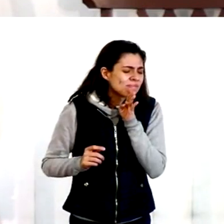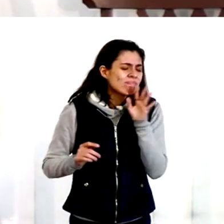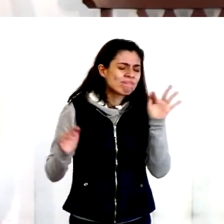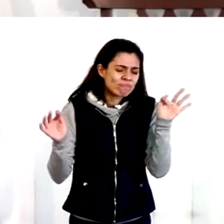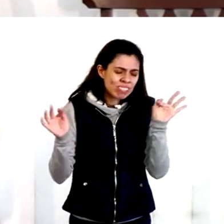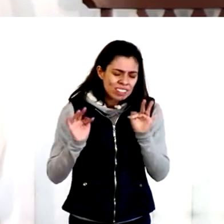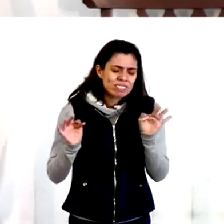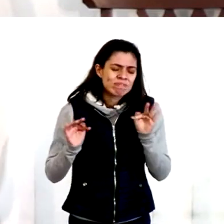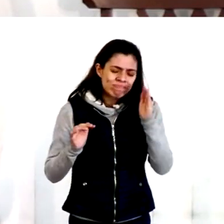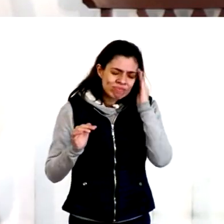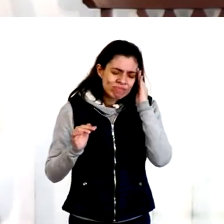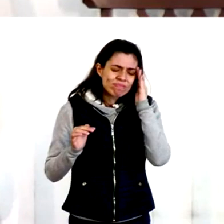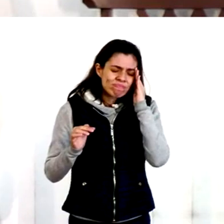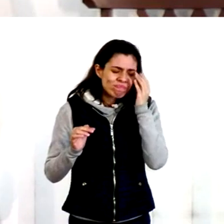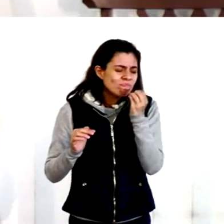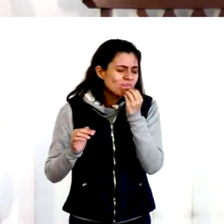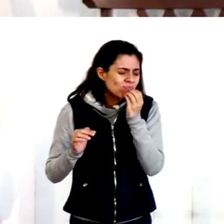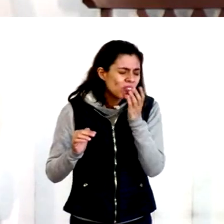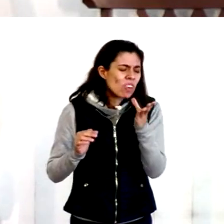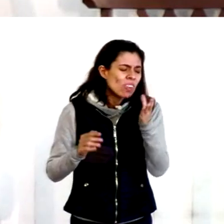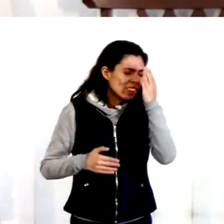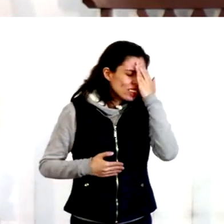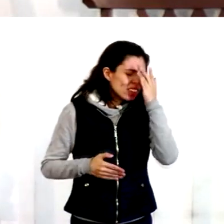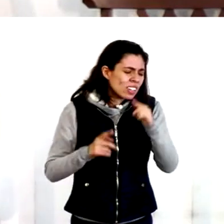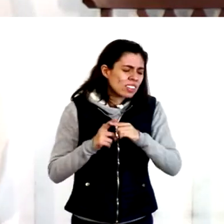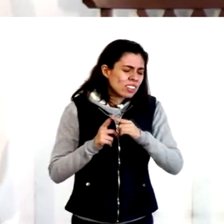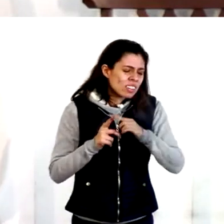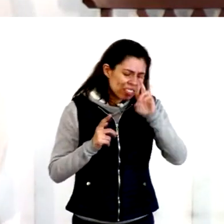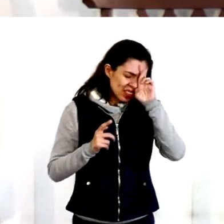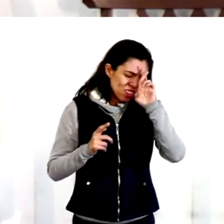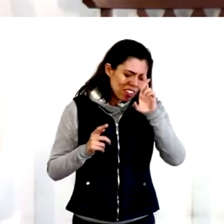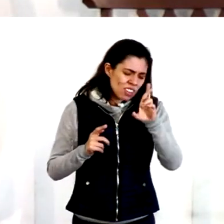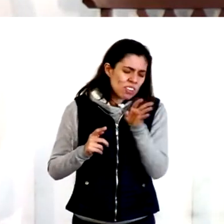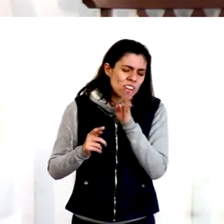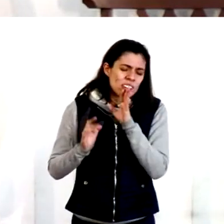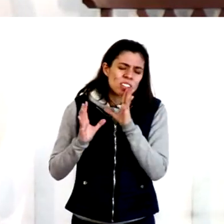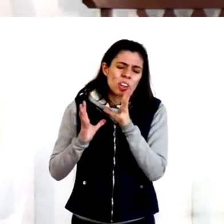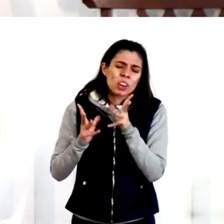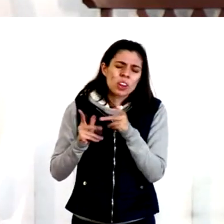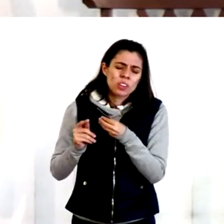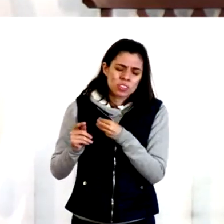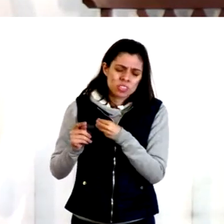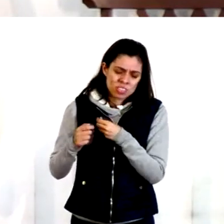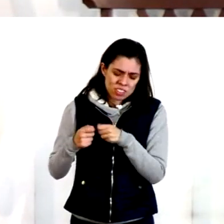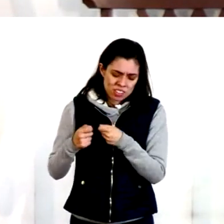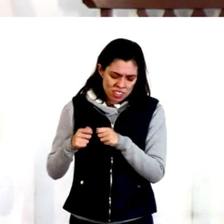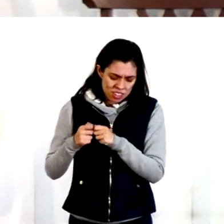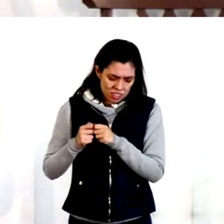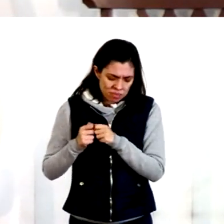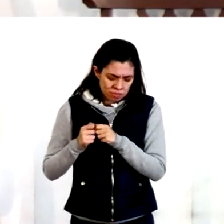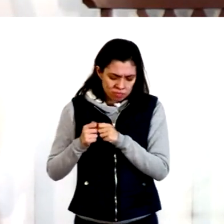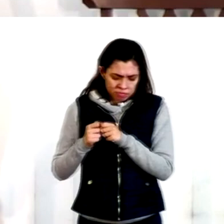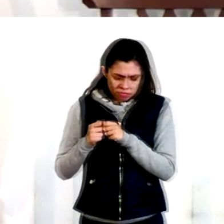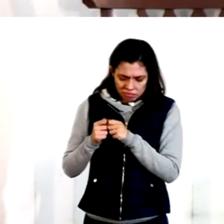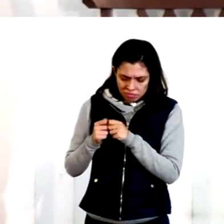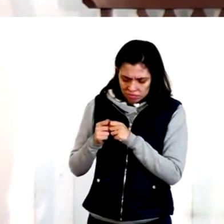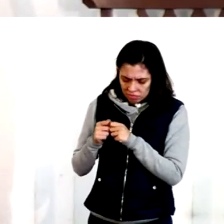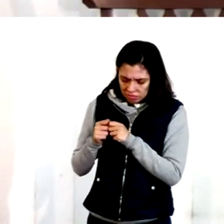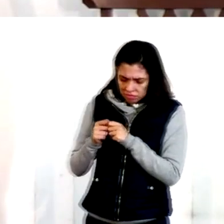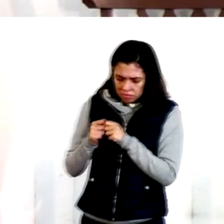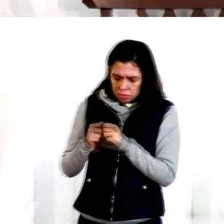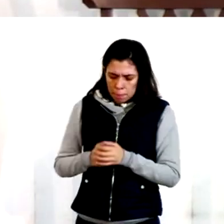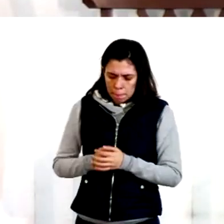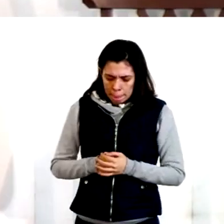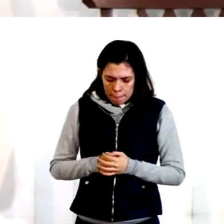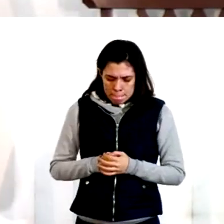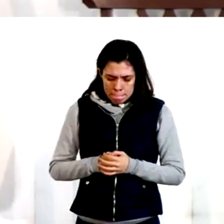o nosso coração. O Senhor sabe do que nós precisamos. Que a Tua palavra possa ter trazido nesse instante a cada coração o que ele